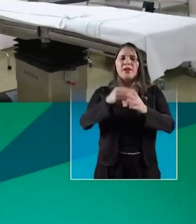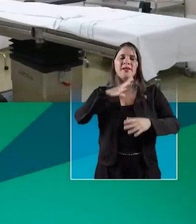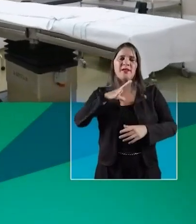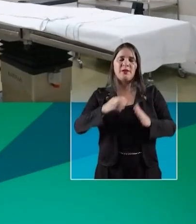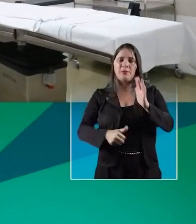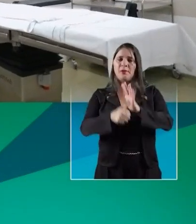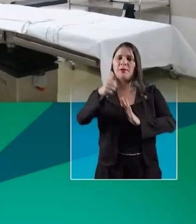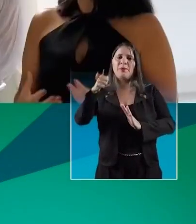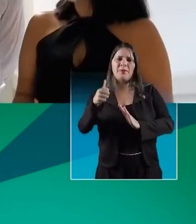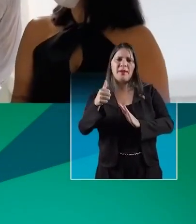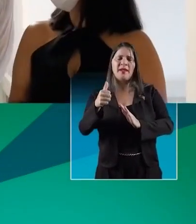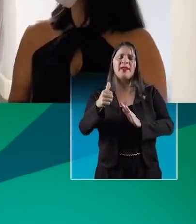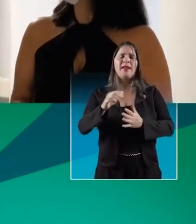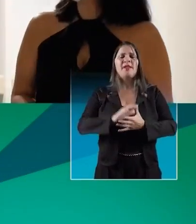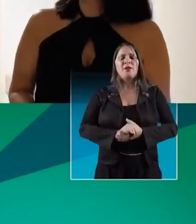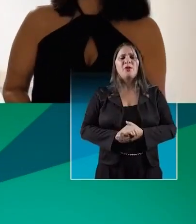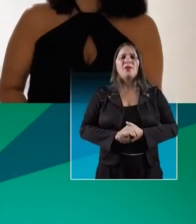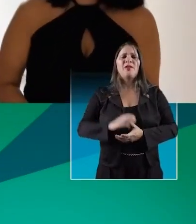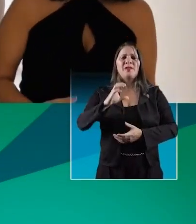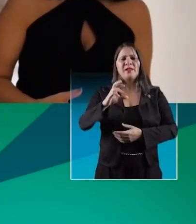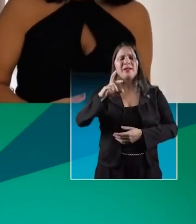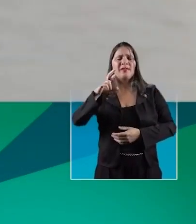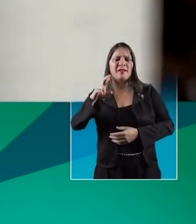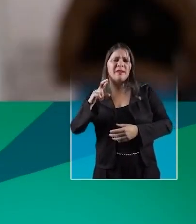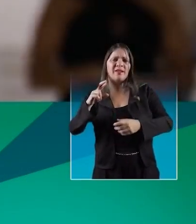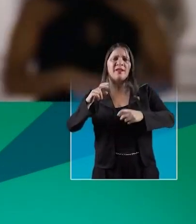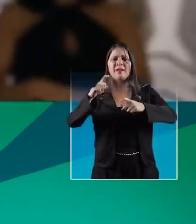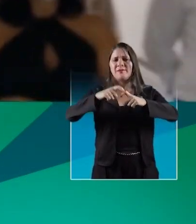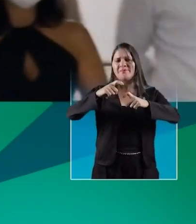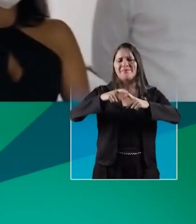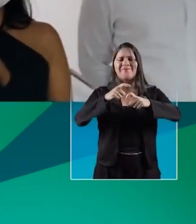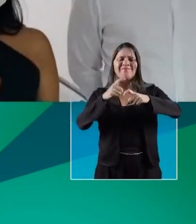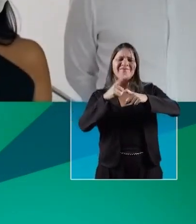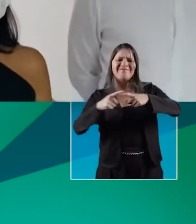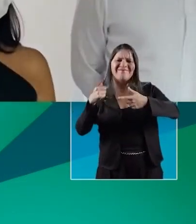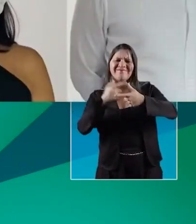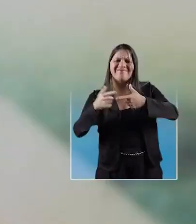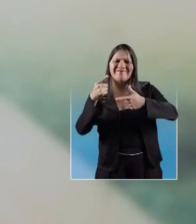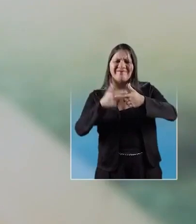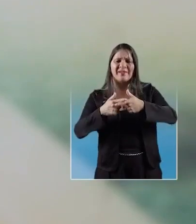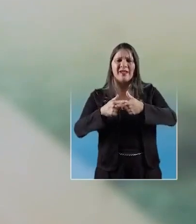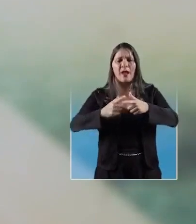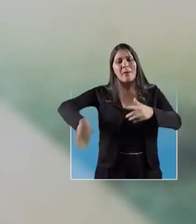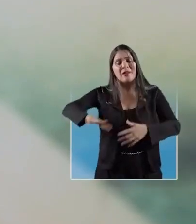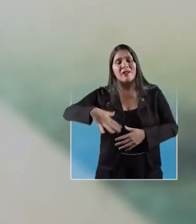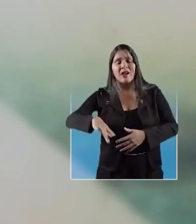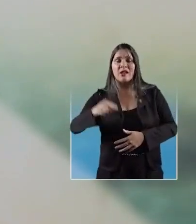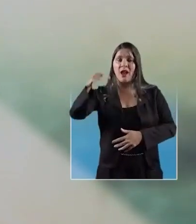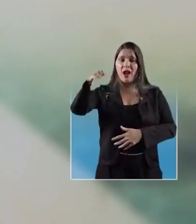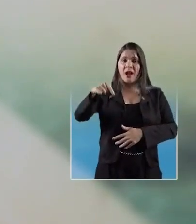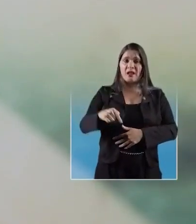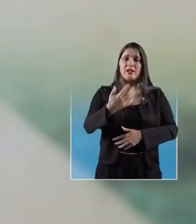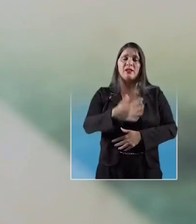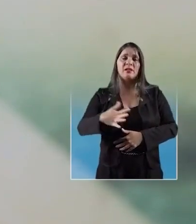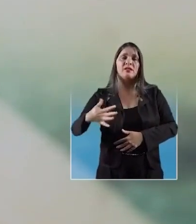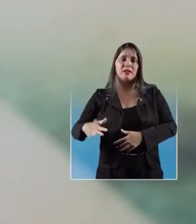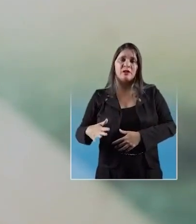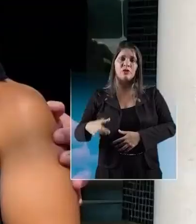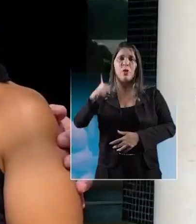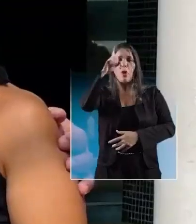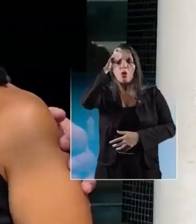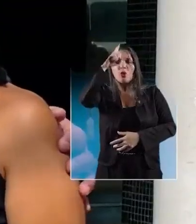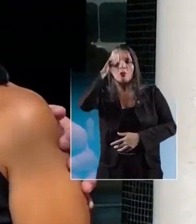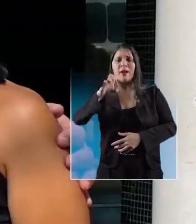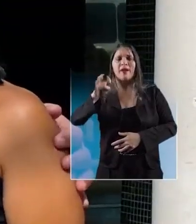cidade o primeiro centro de referência em endometriose da Baixada Santista. Ele é aqui na nossa cidade, em